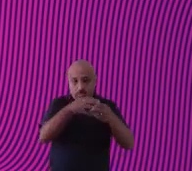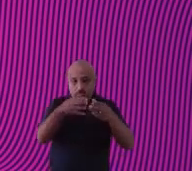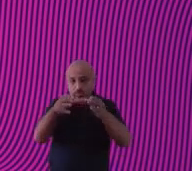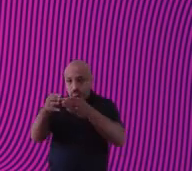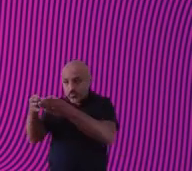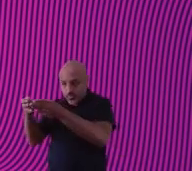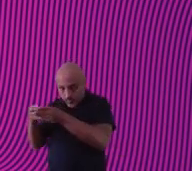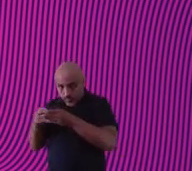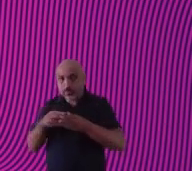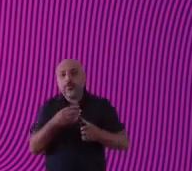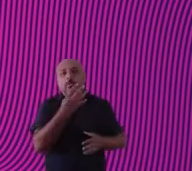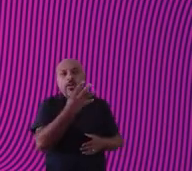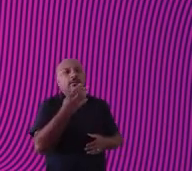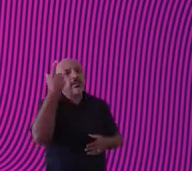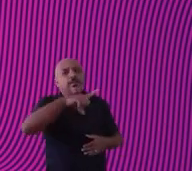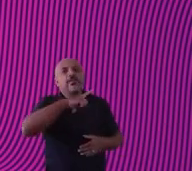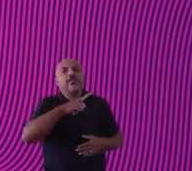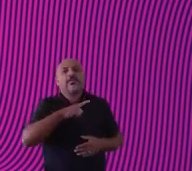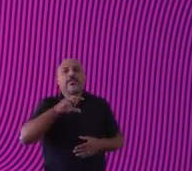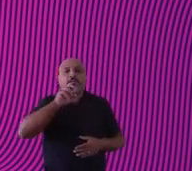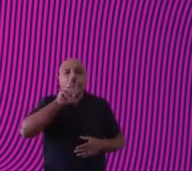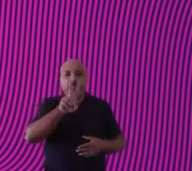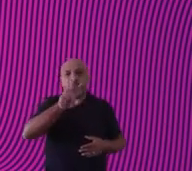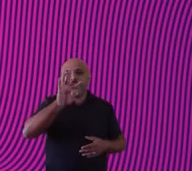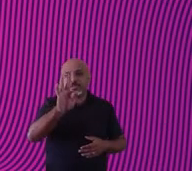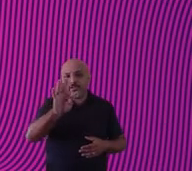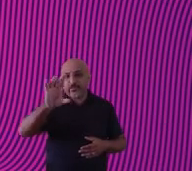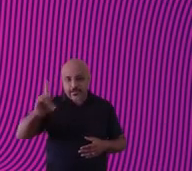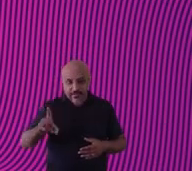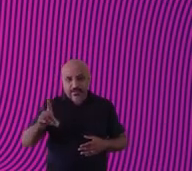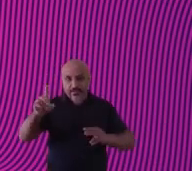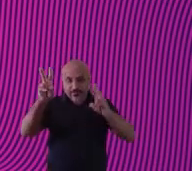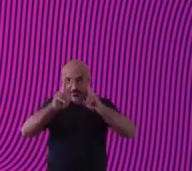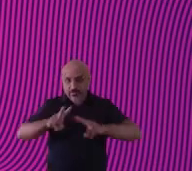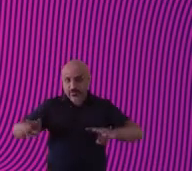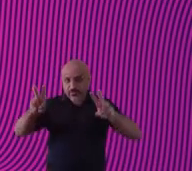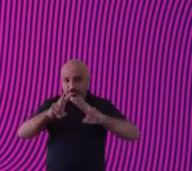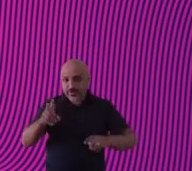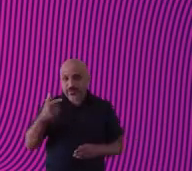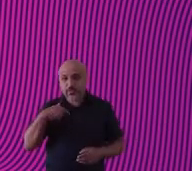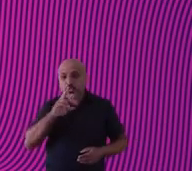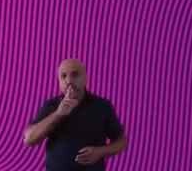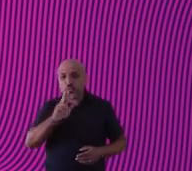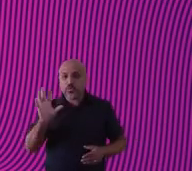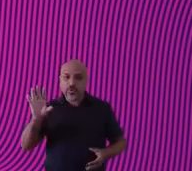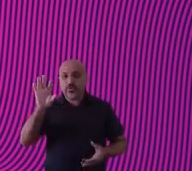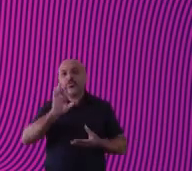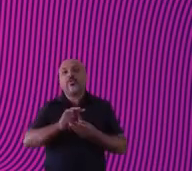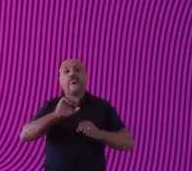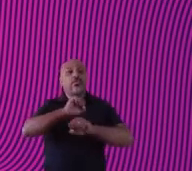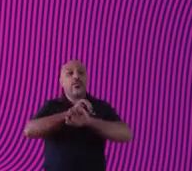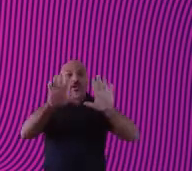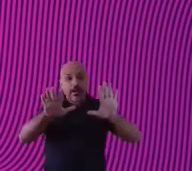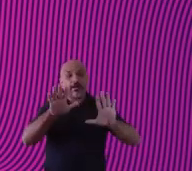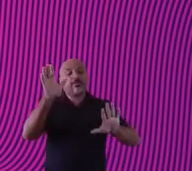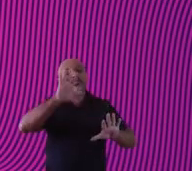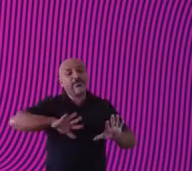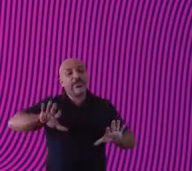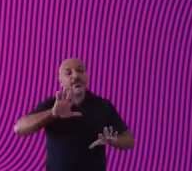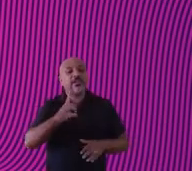em um grupo acabou usando o ctbe observação no resultado ficou Claro que tem os Odara